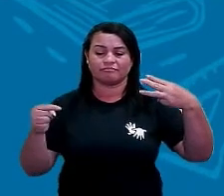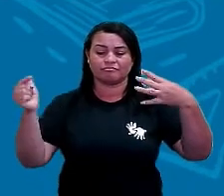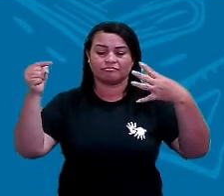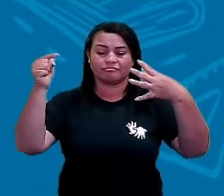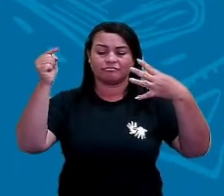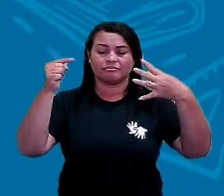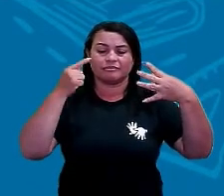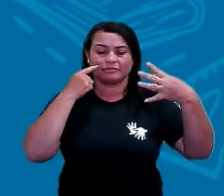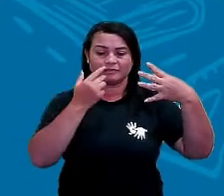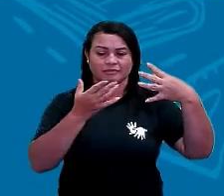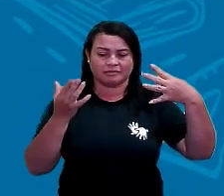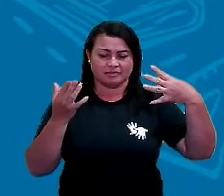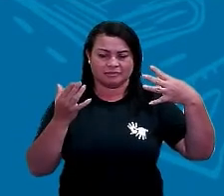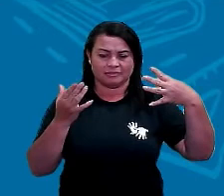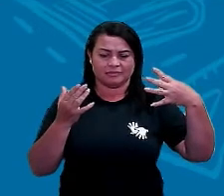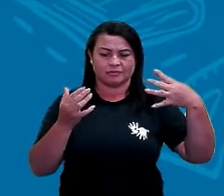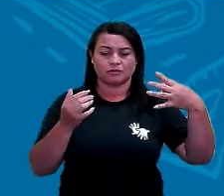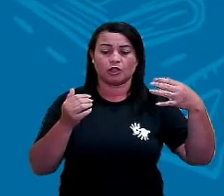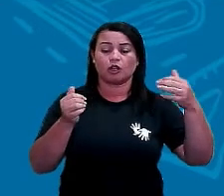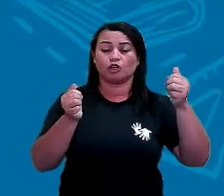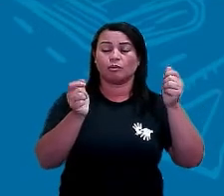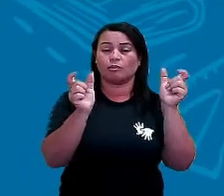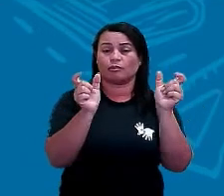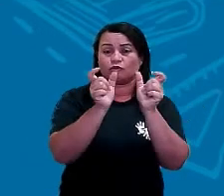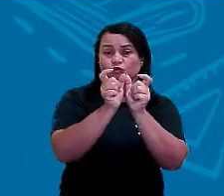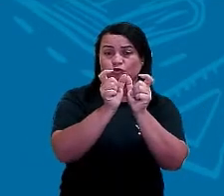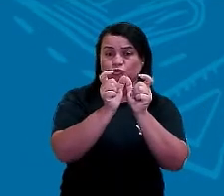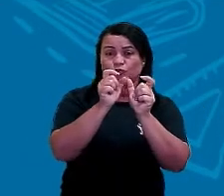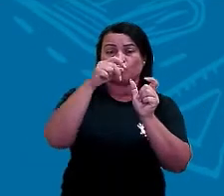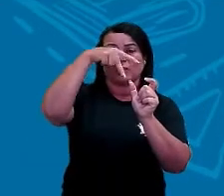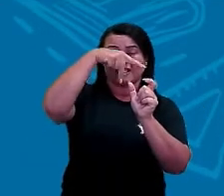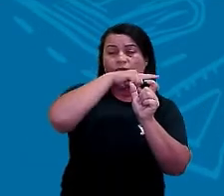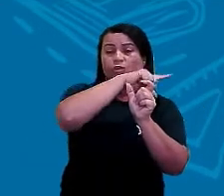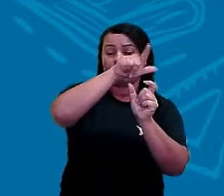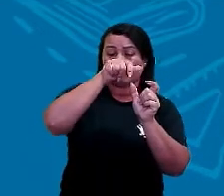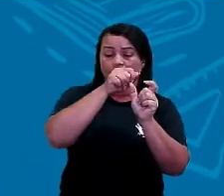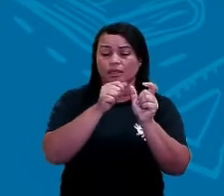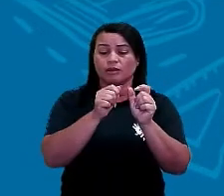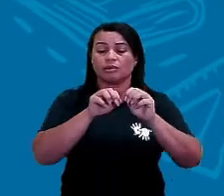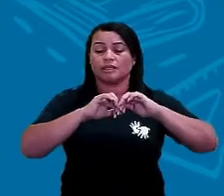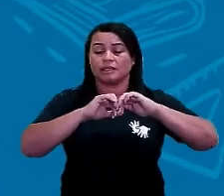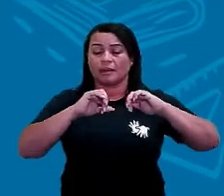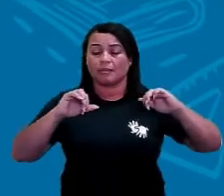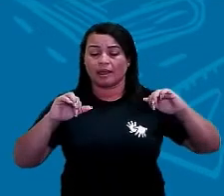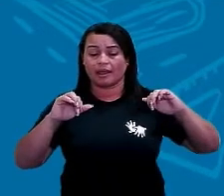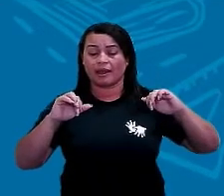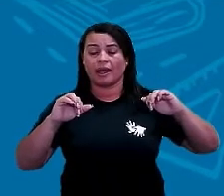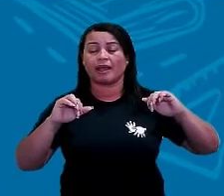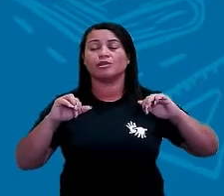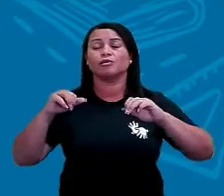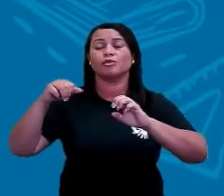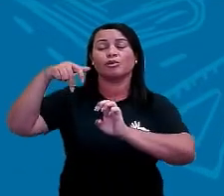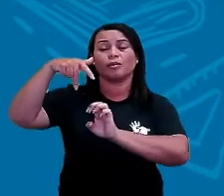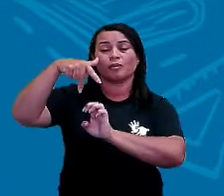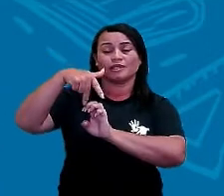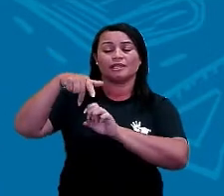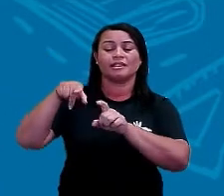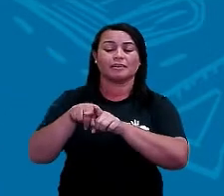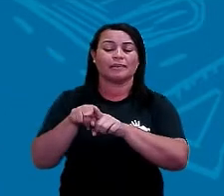acento e o junto com o acento. Separado, sem o acento e separado com o